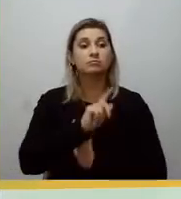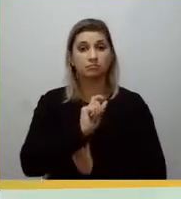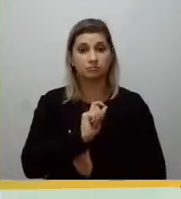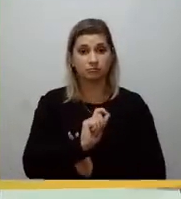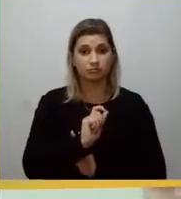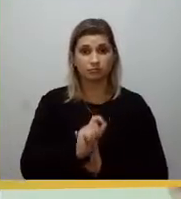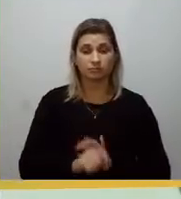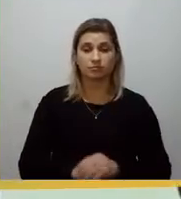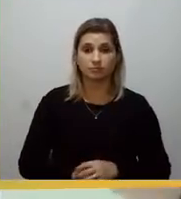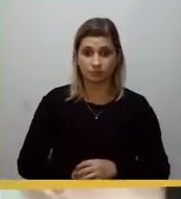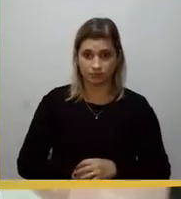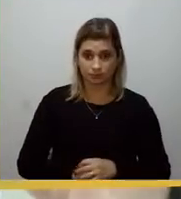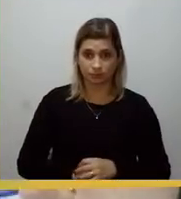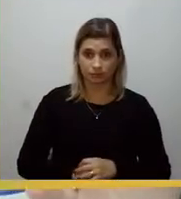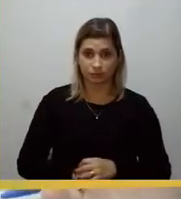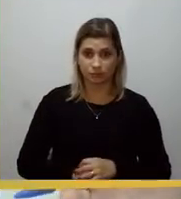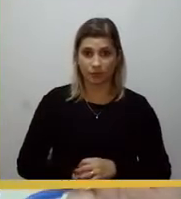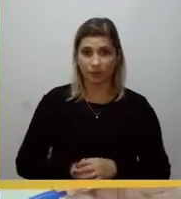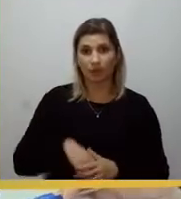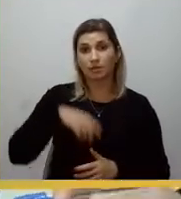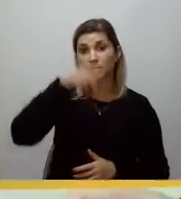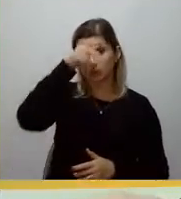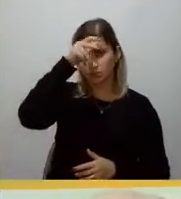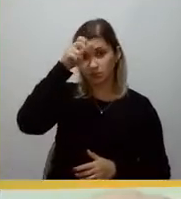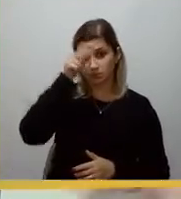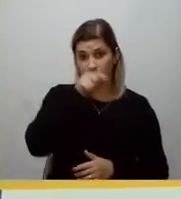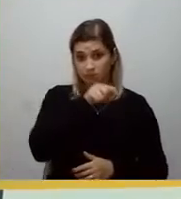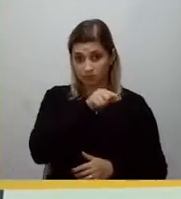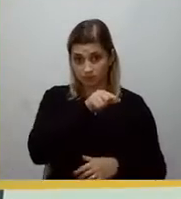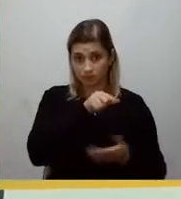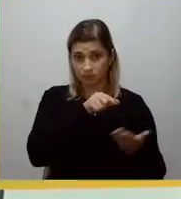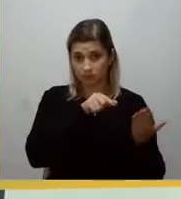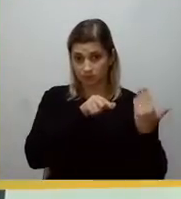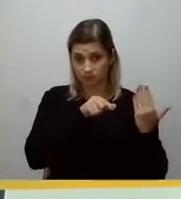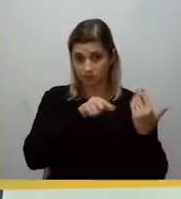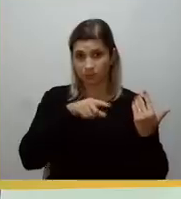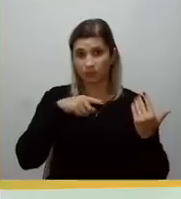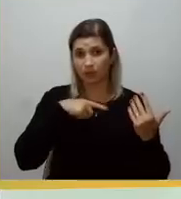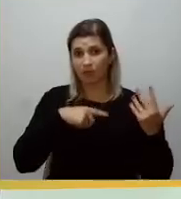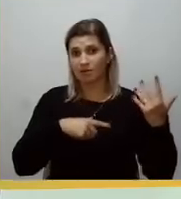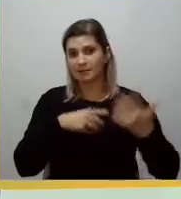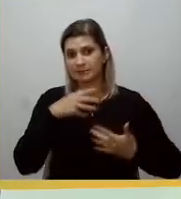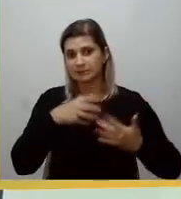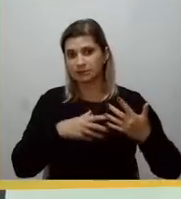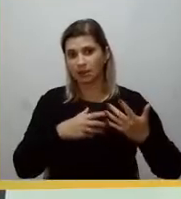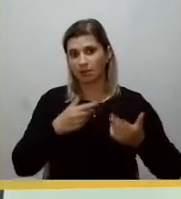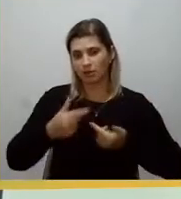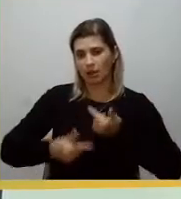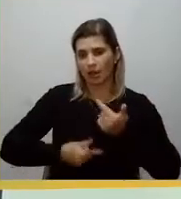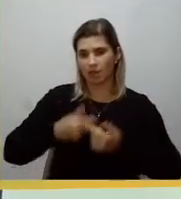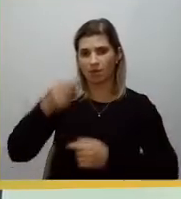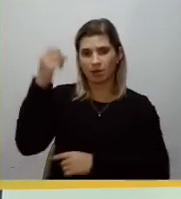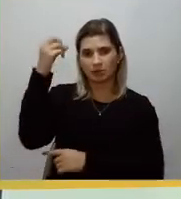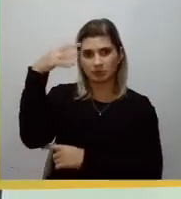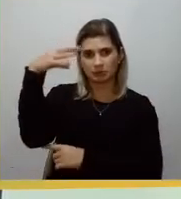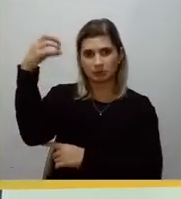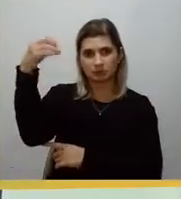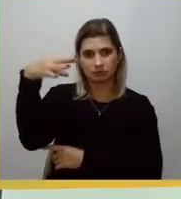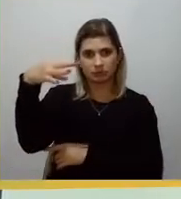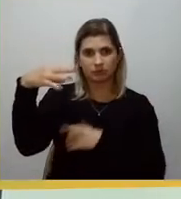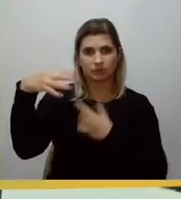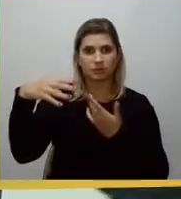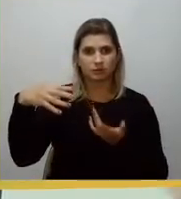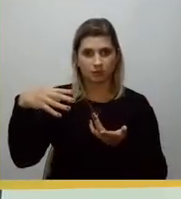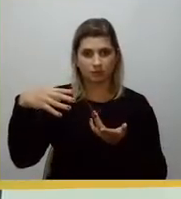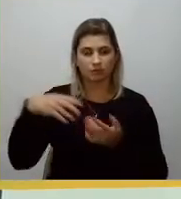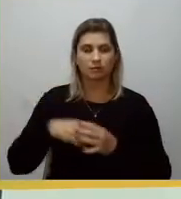o senhor, como prefeito de Lages, teve alguma interferência nesse serviço de iluminação pública que ocorreu,